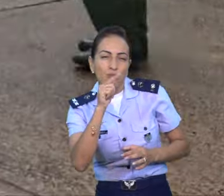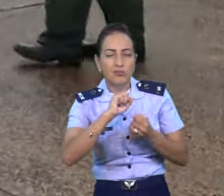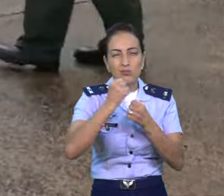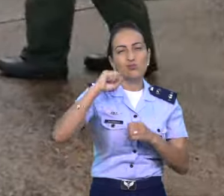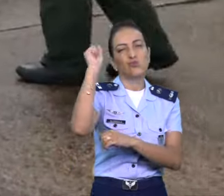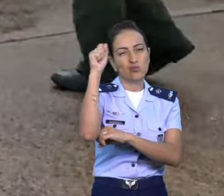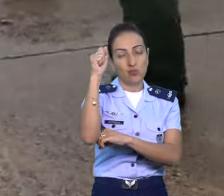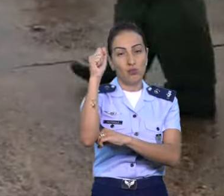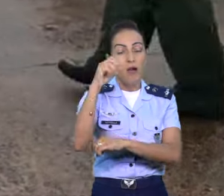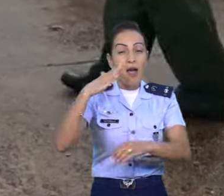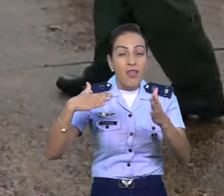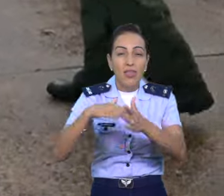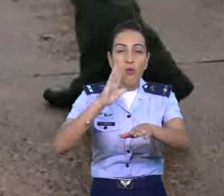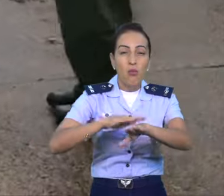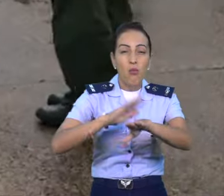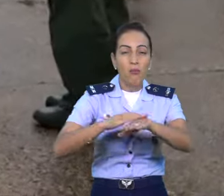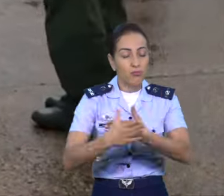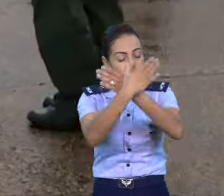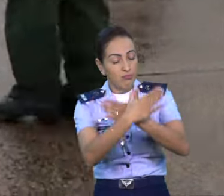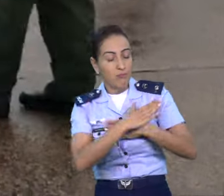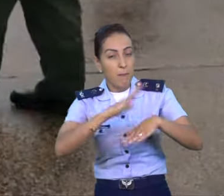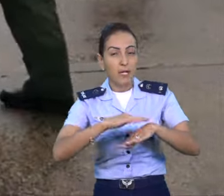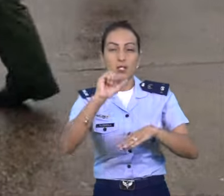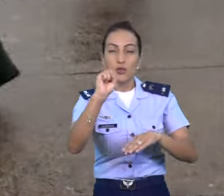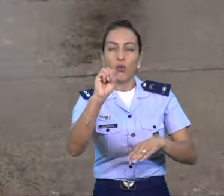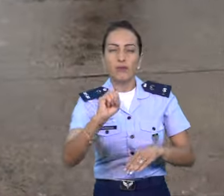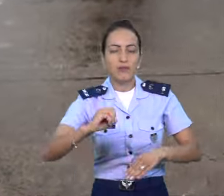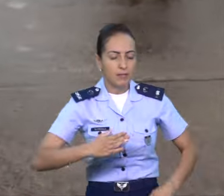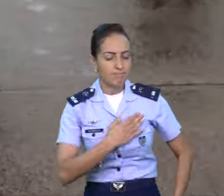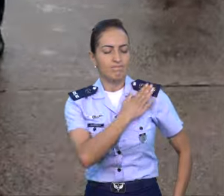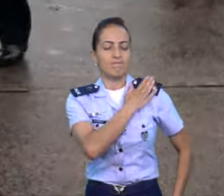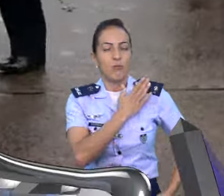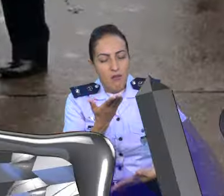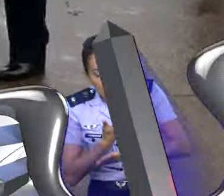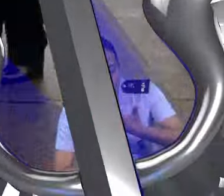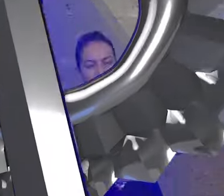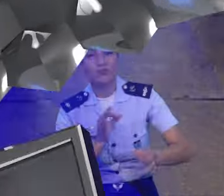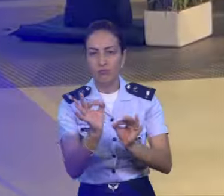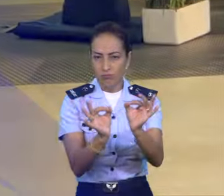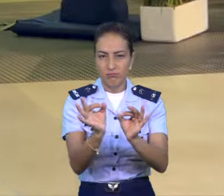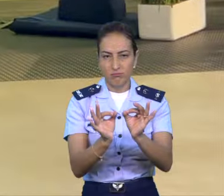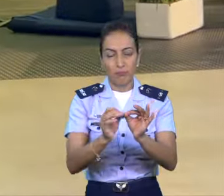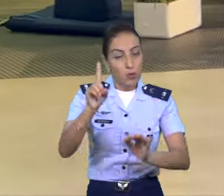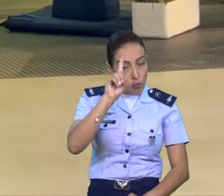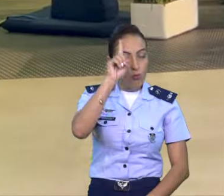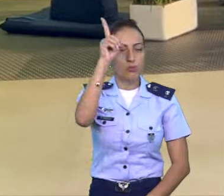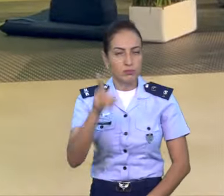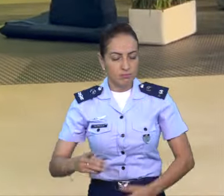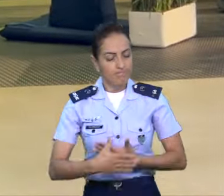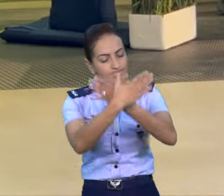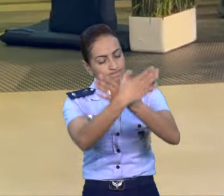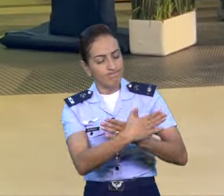Sul. Até o momento, a FAB conta com mais de 80 militares envolvidos na operação. O comandante